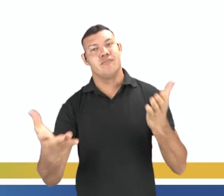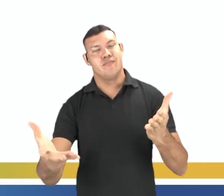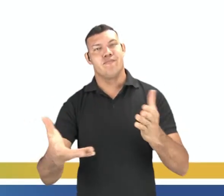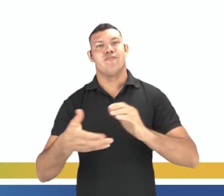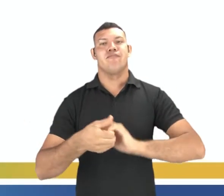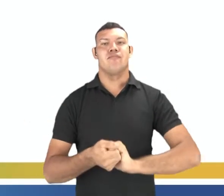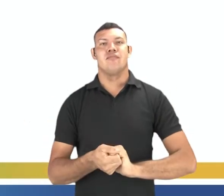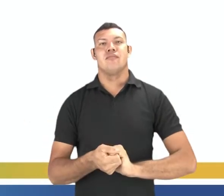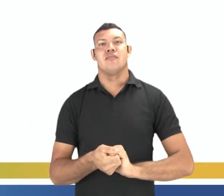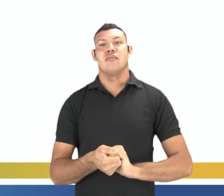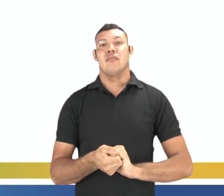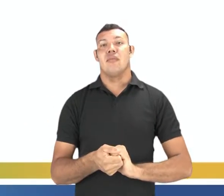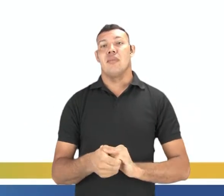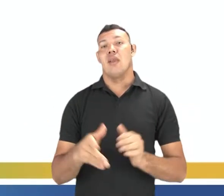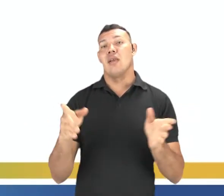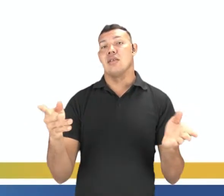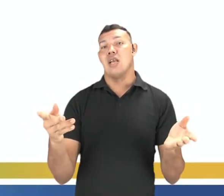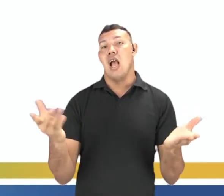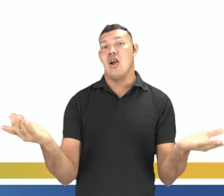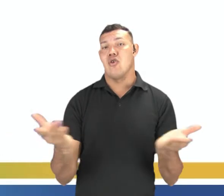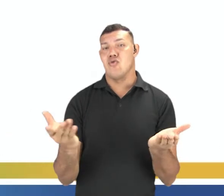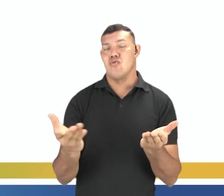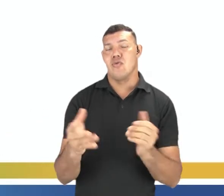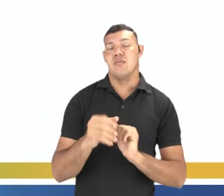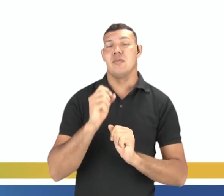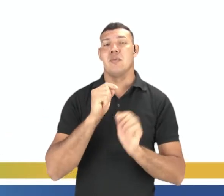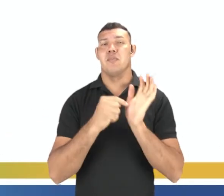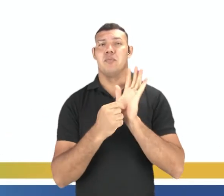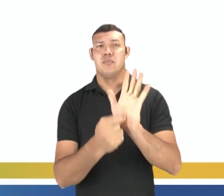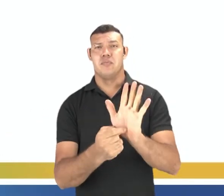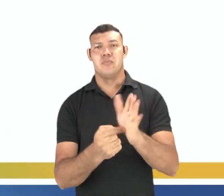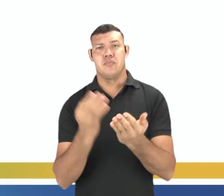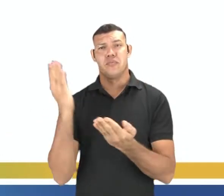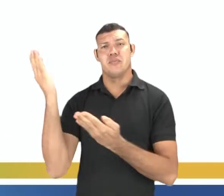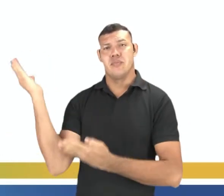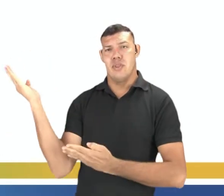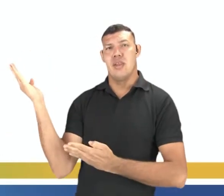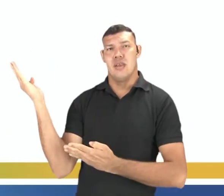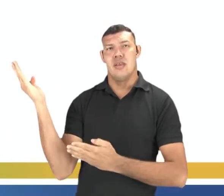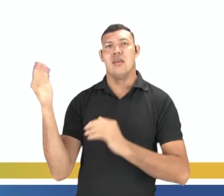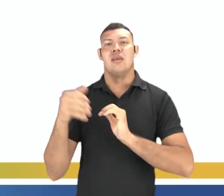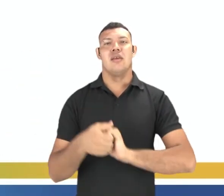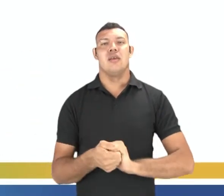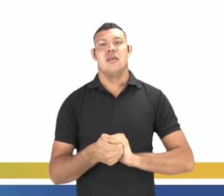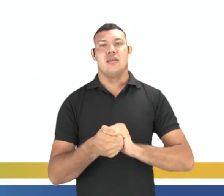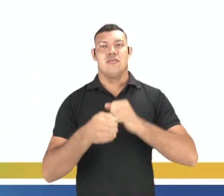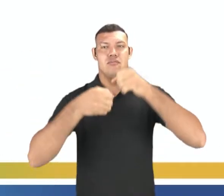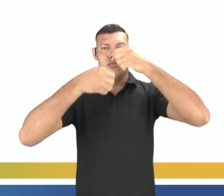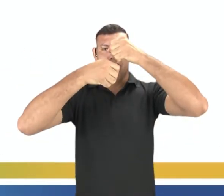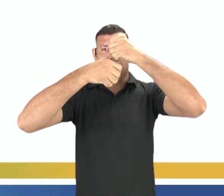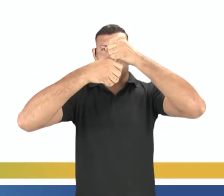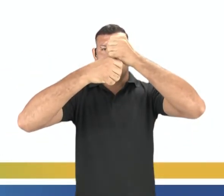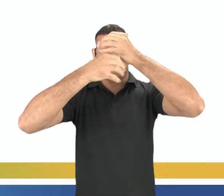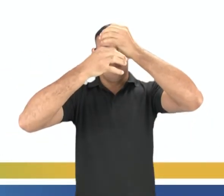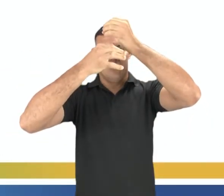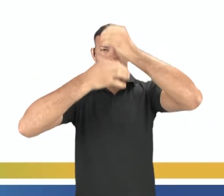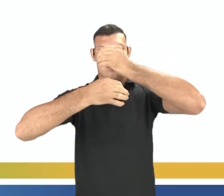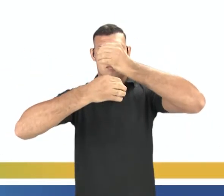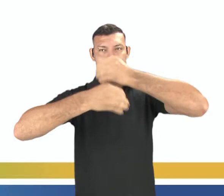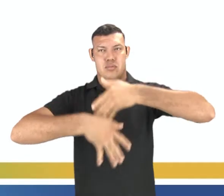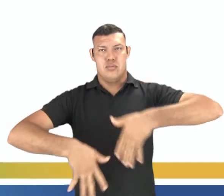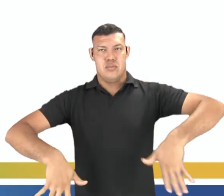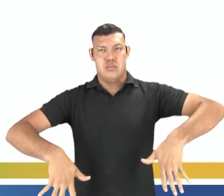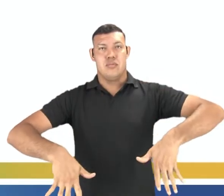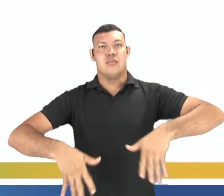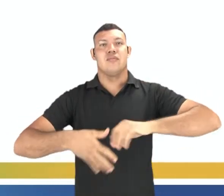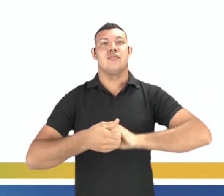O sistema nervoso periférico é formado por 2 pares de cranianos e 31 pares de